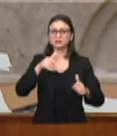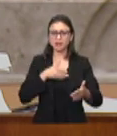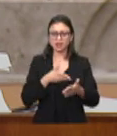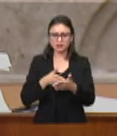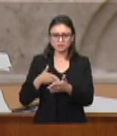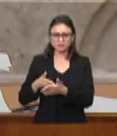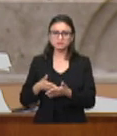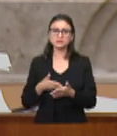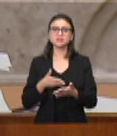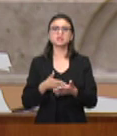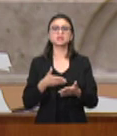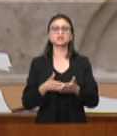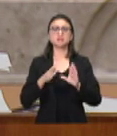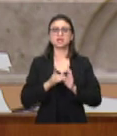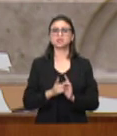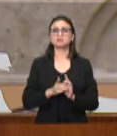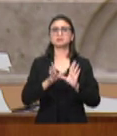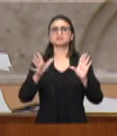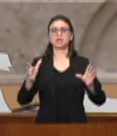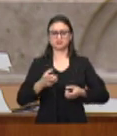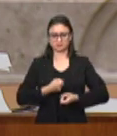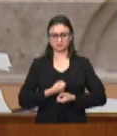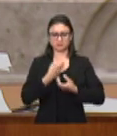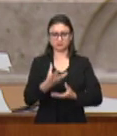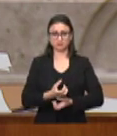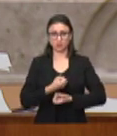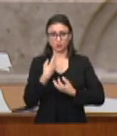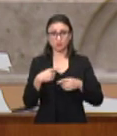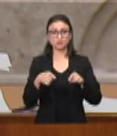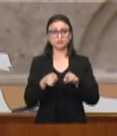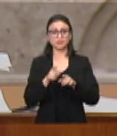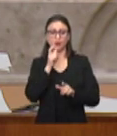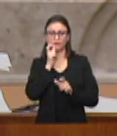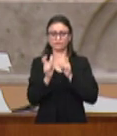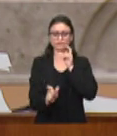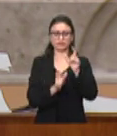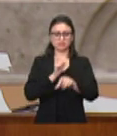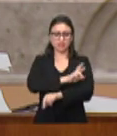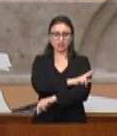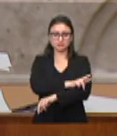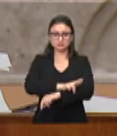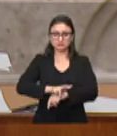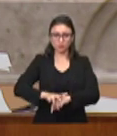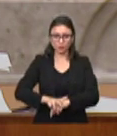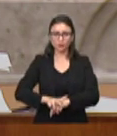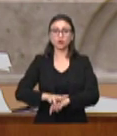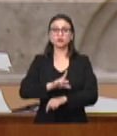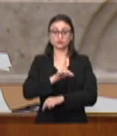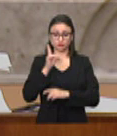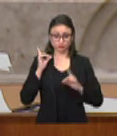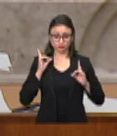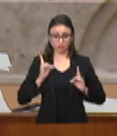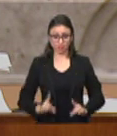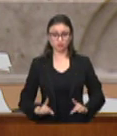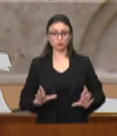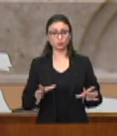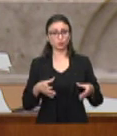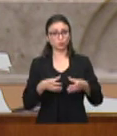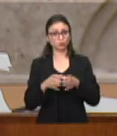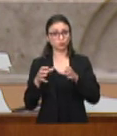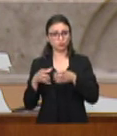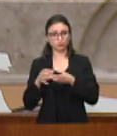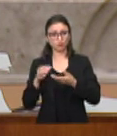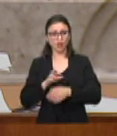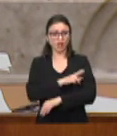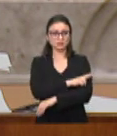limites entre a liberdade de expressão e a ofensa racial, os direitos de grupos